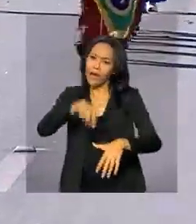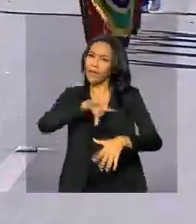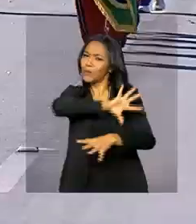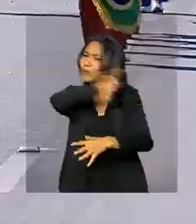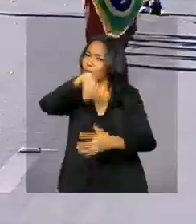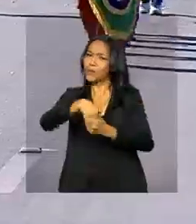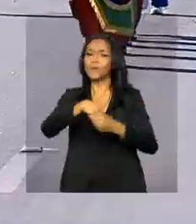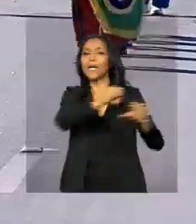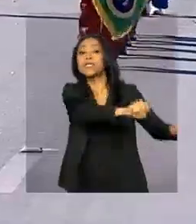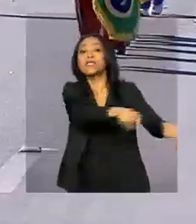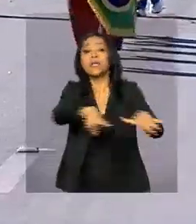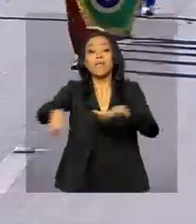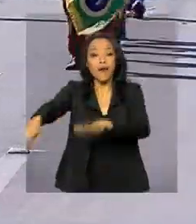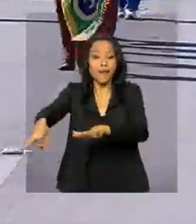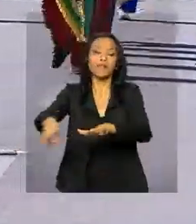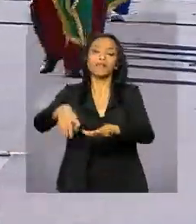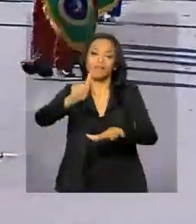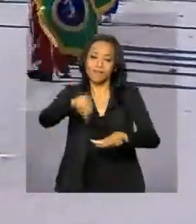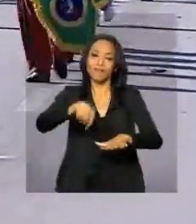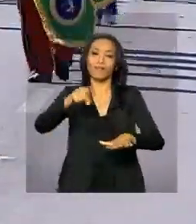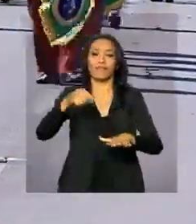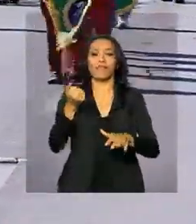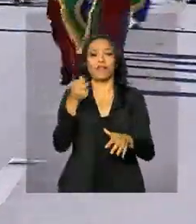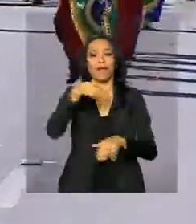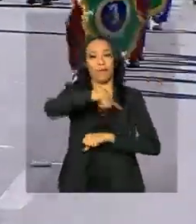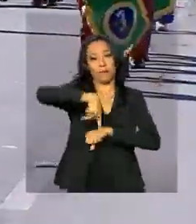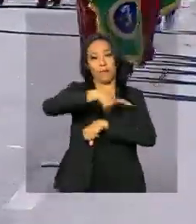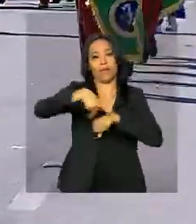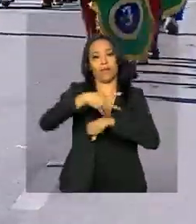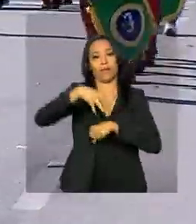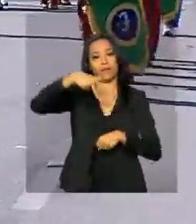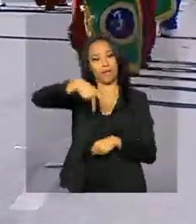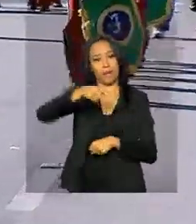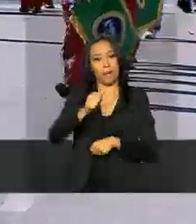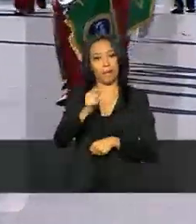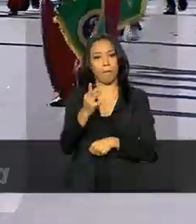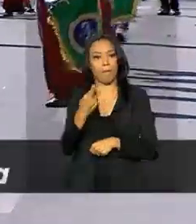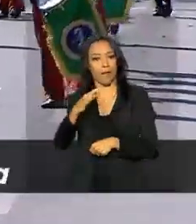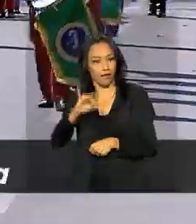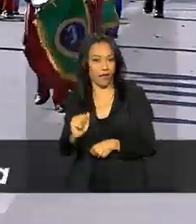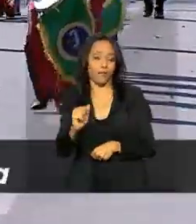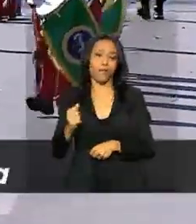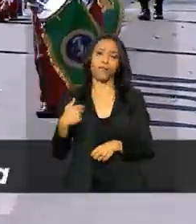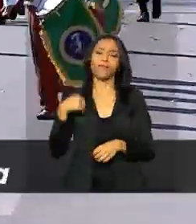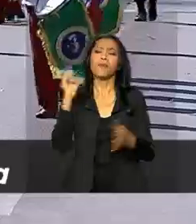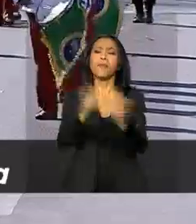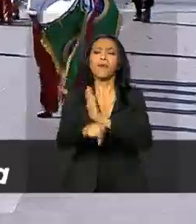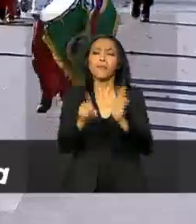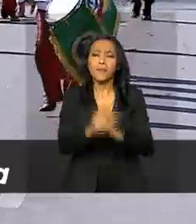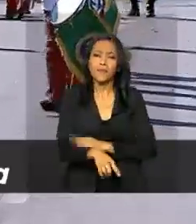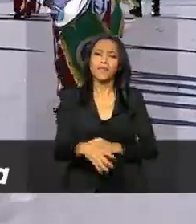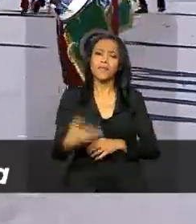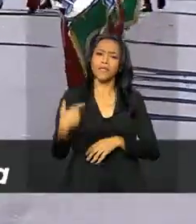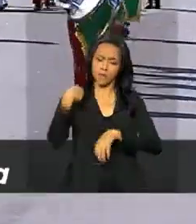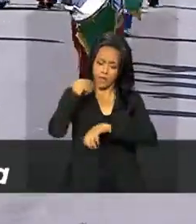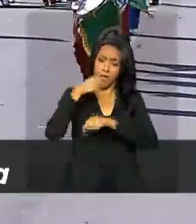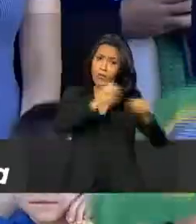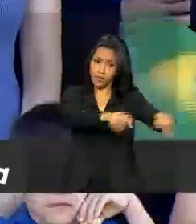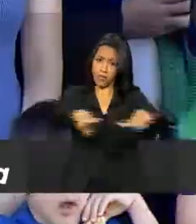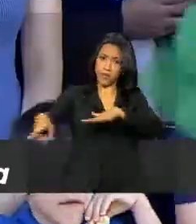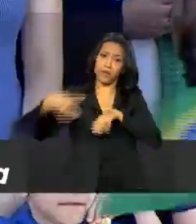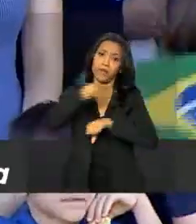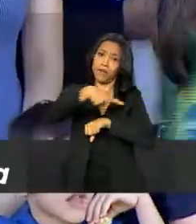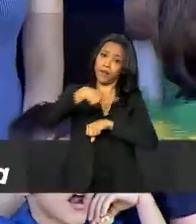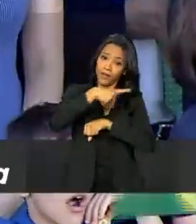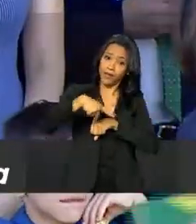É justamente marcando a Semana da Pátria. E marcou também a Semana da Pátria, comandante Anderson, a troca,